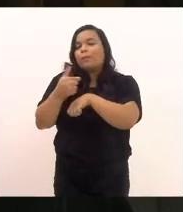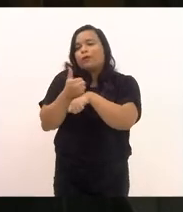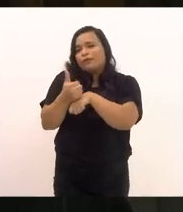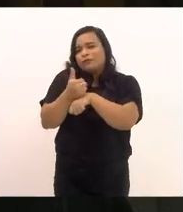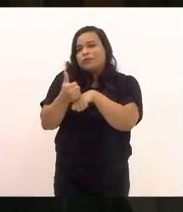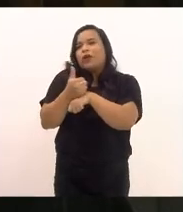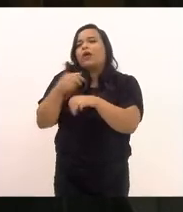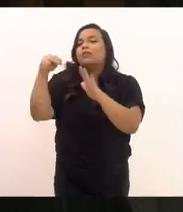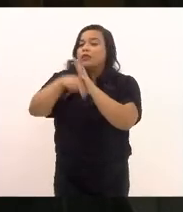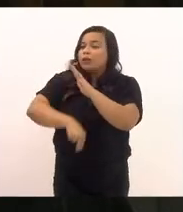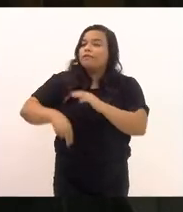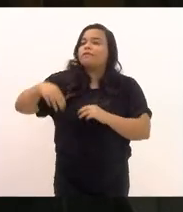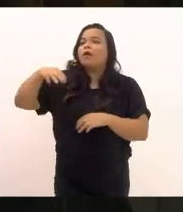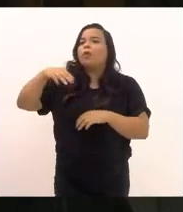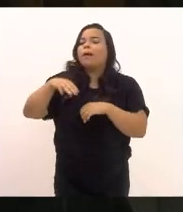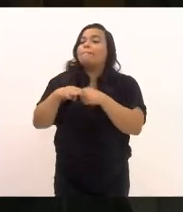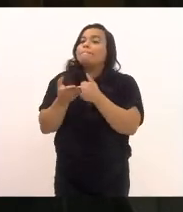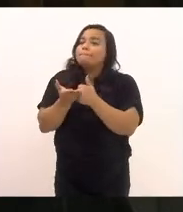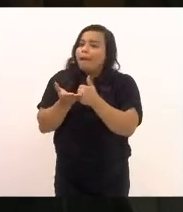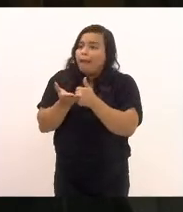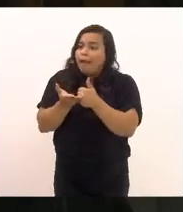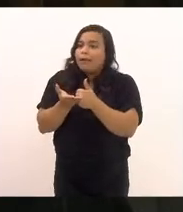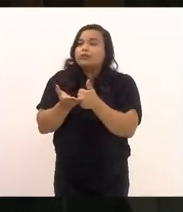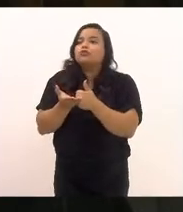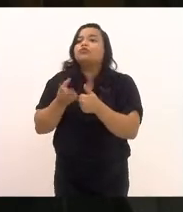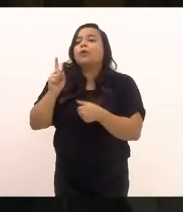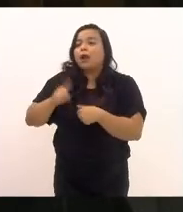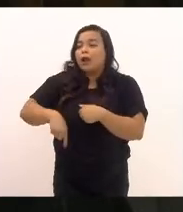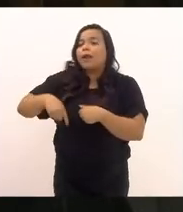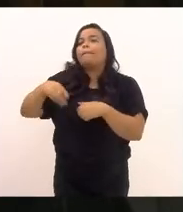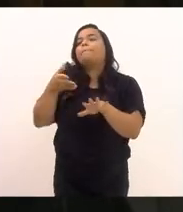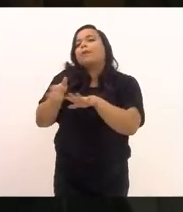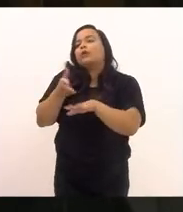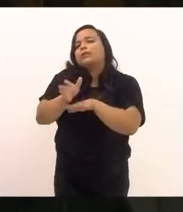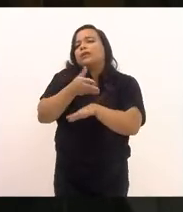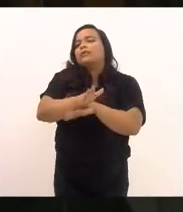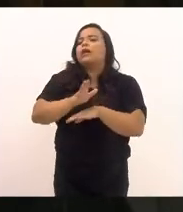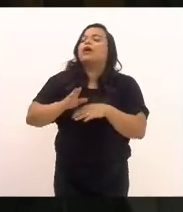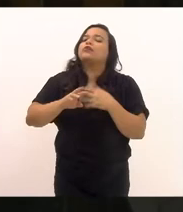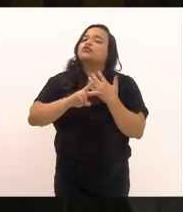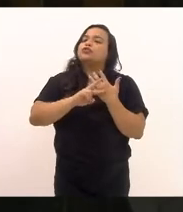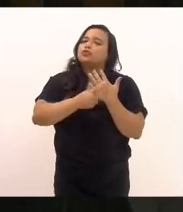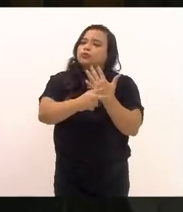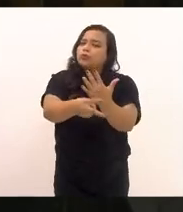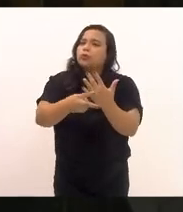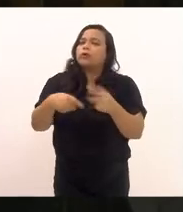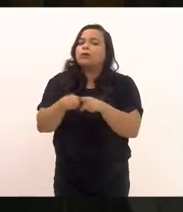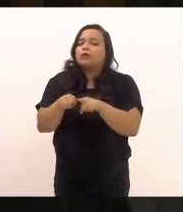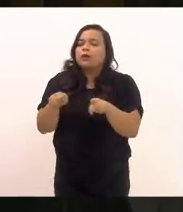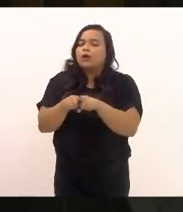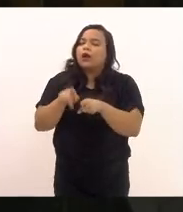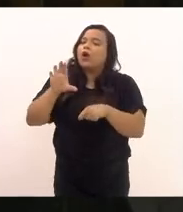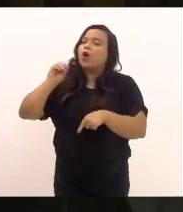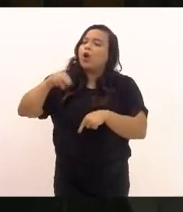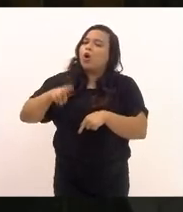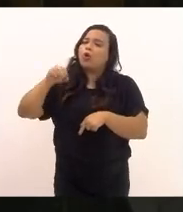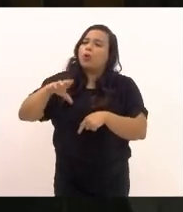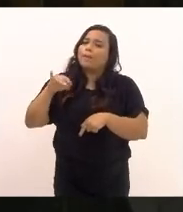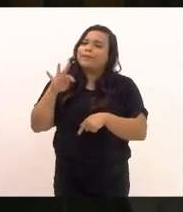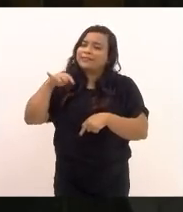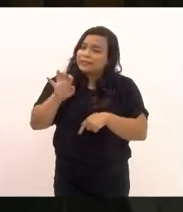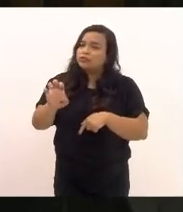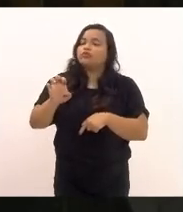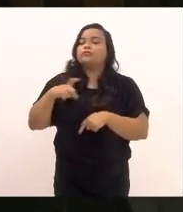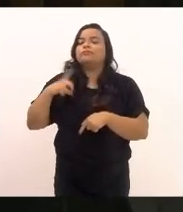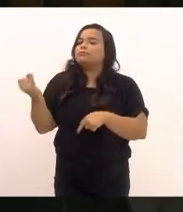nas modalidades subsequentes concomitantes. Fico feliz de ter cumprido um papel importante para fazer